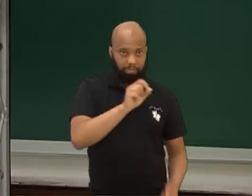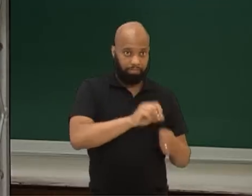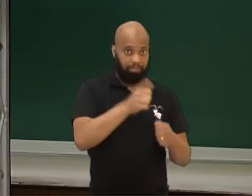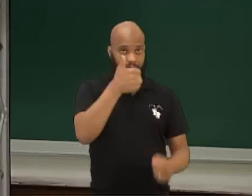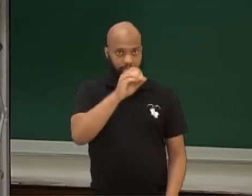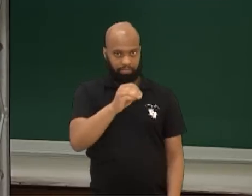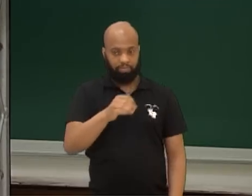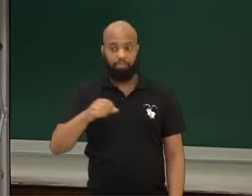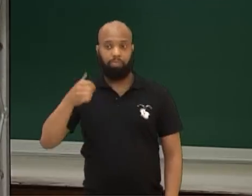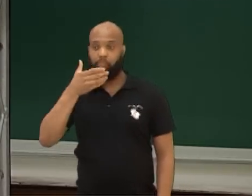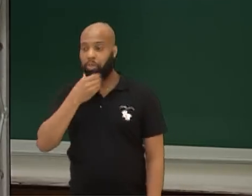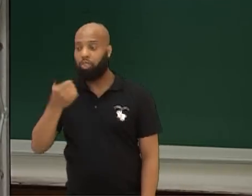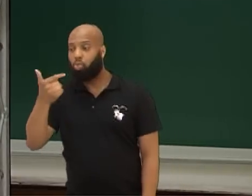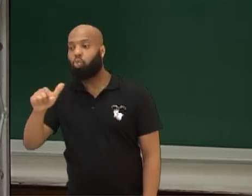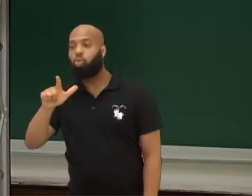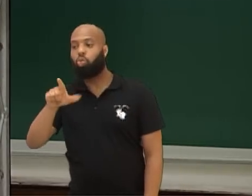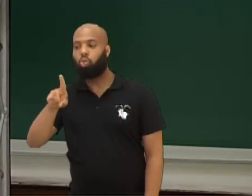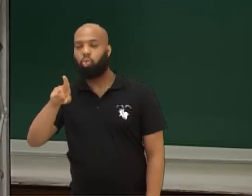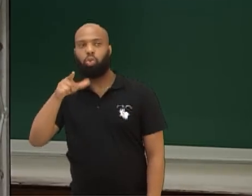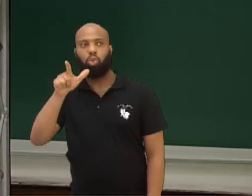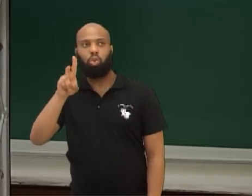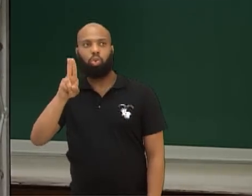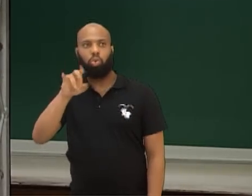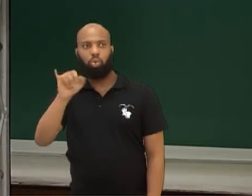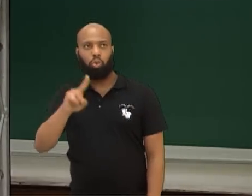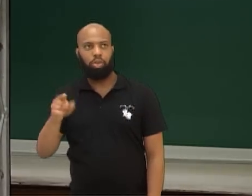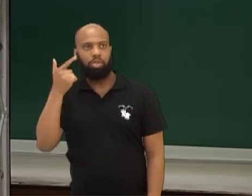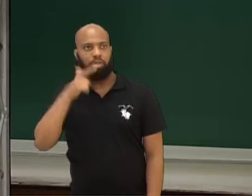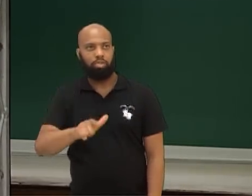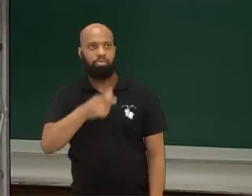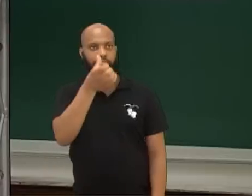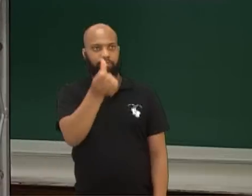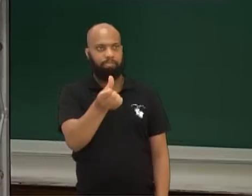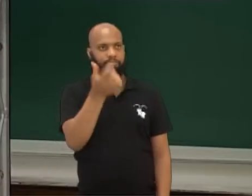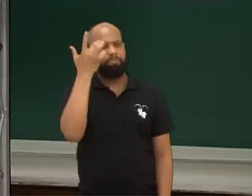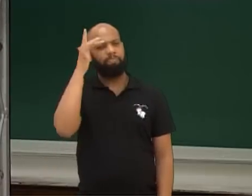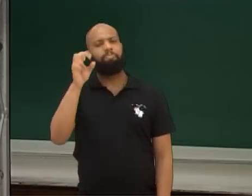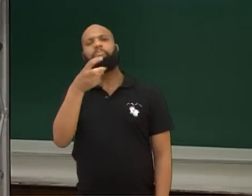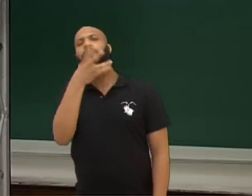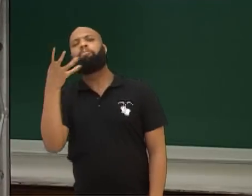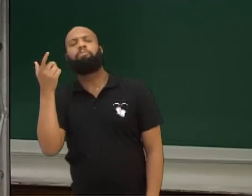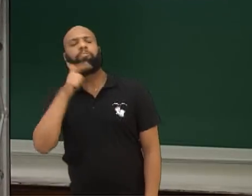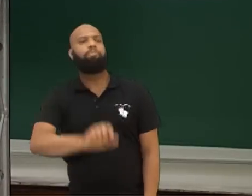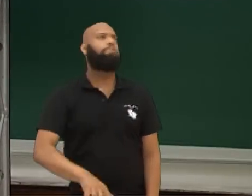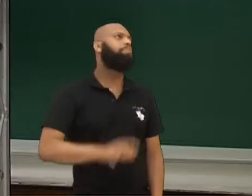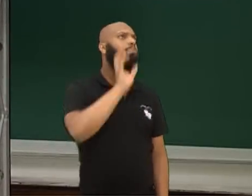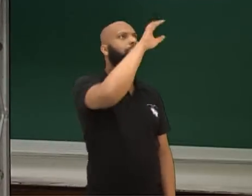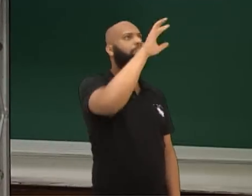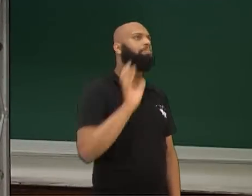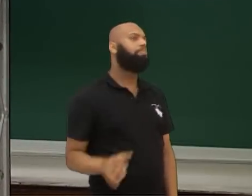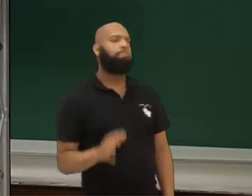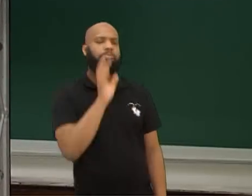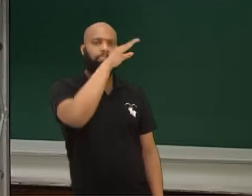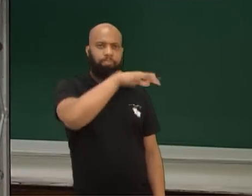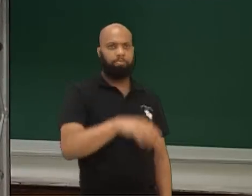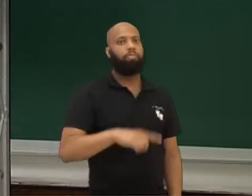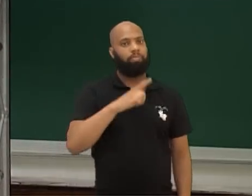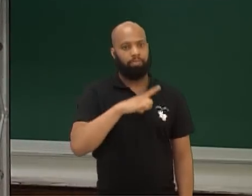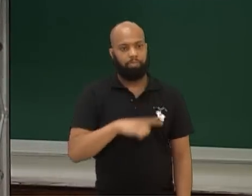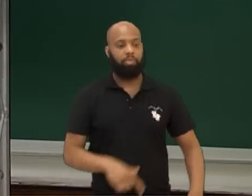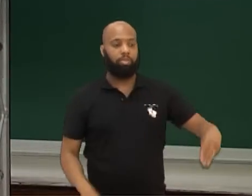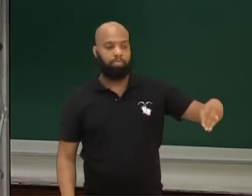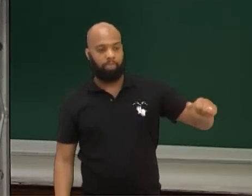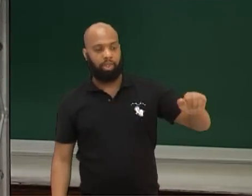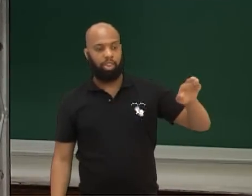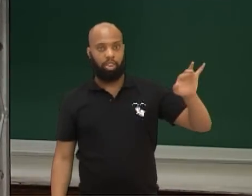marcou 6. Não sei se foi cesta de 2 pontos ou de 3 pontos. Ele só me deu a quantidade de cesta. Então, ele estava